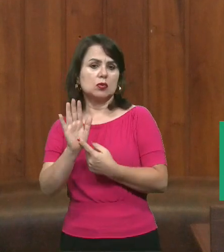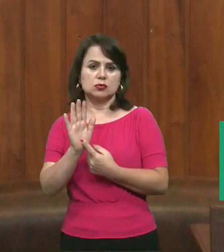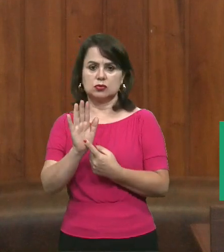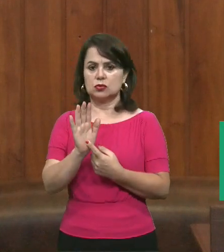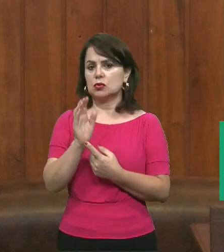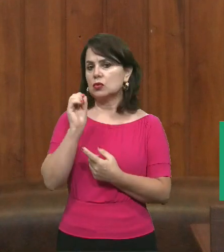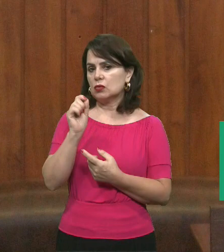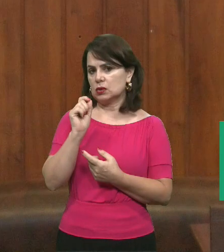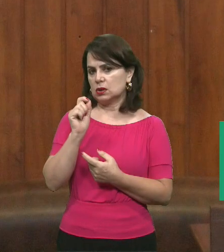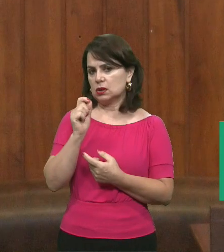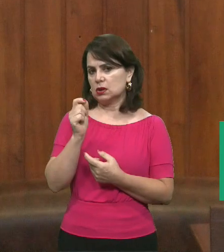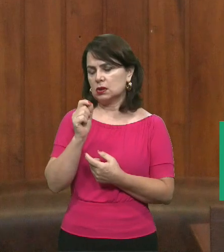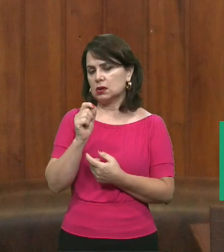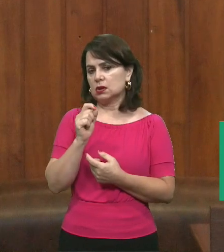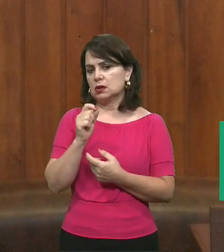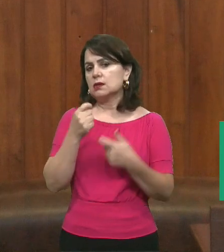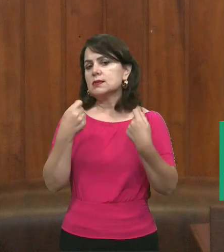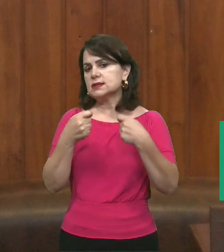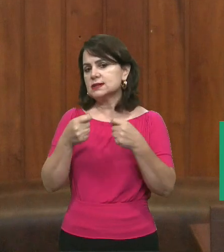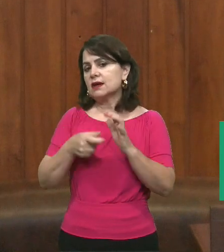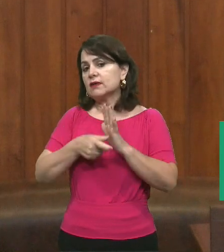antes, eles apresentaram